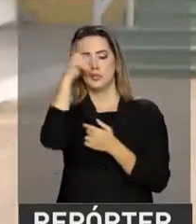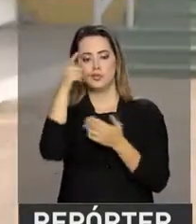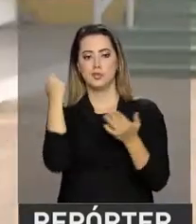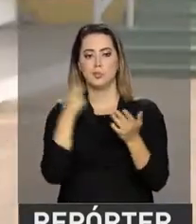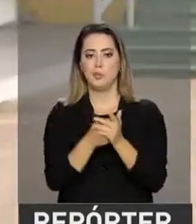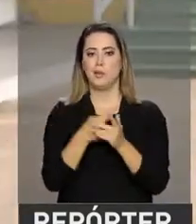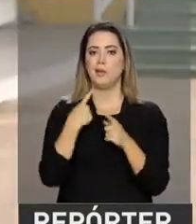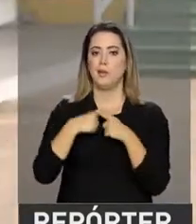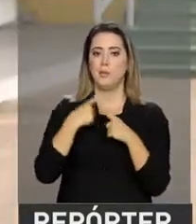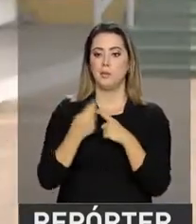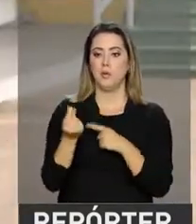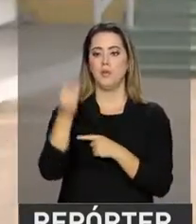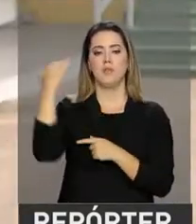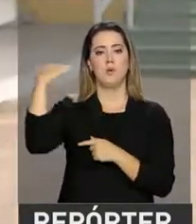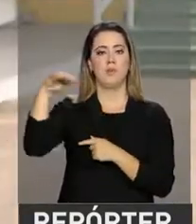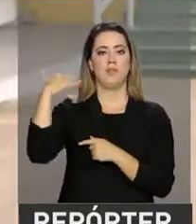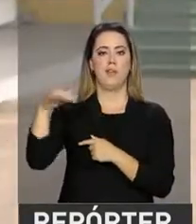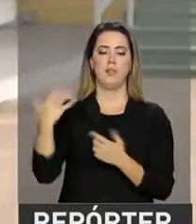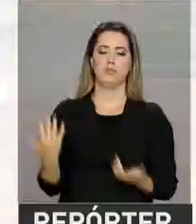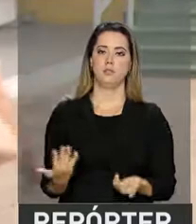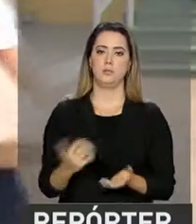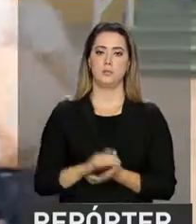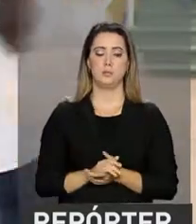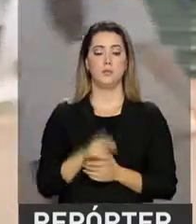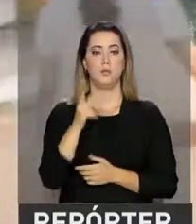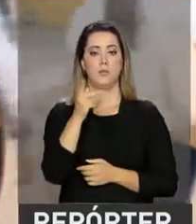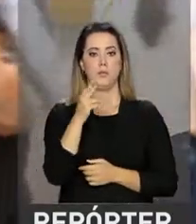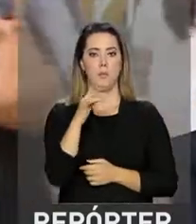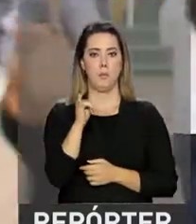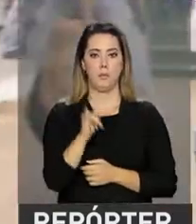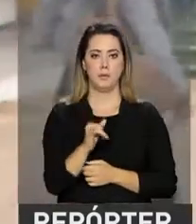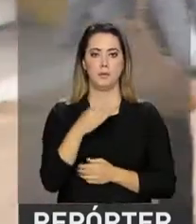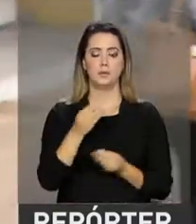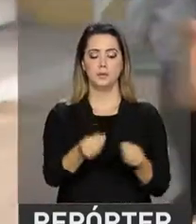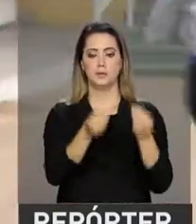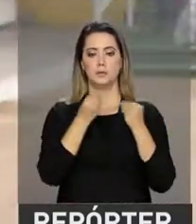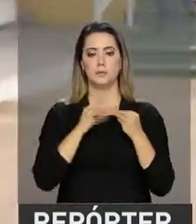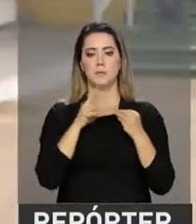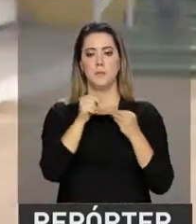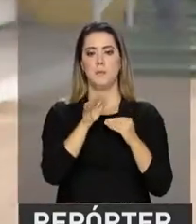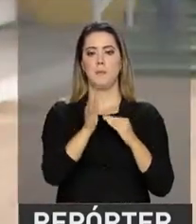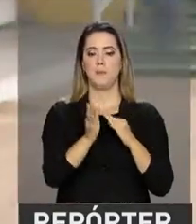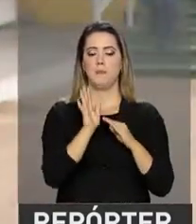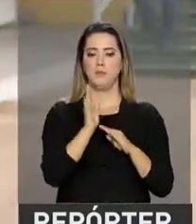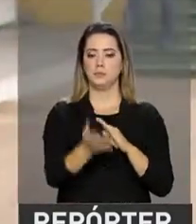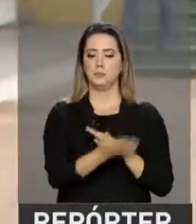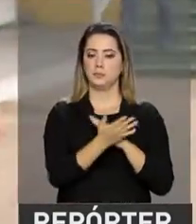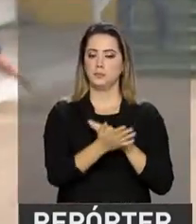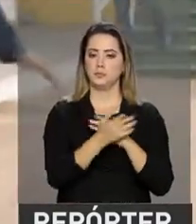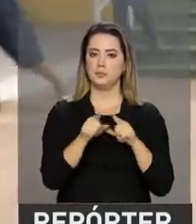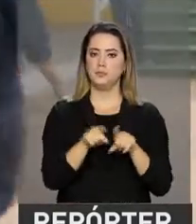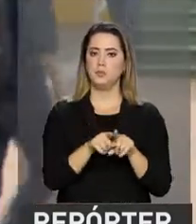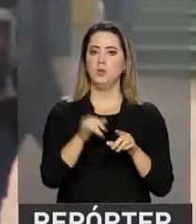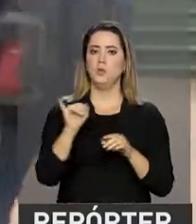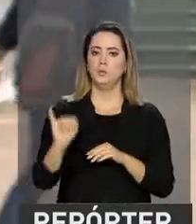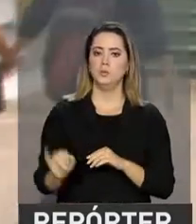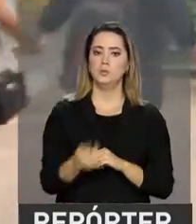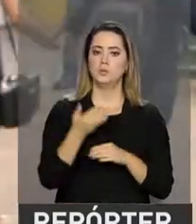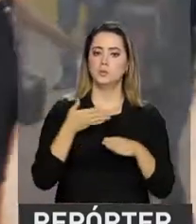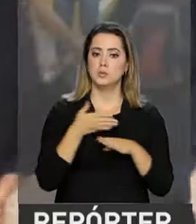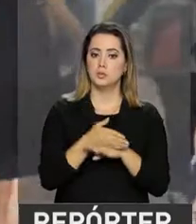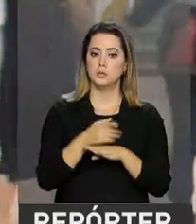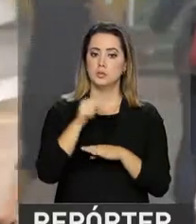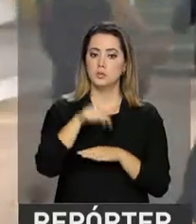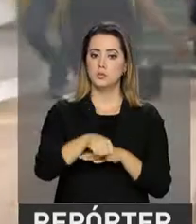muito altas o custo da mensalidade, o valor. O ProUni ele me deu toda essa estrutura, me deu a oportunidade de entrar